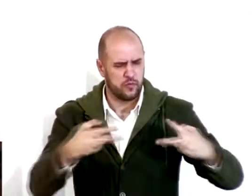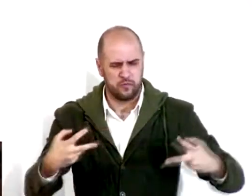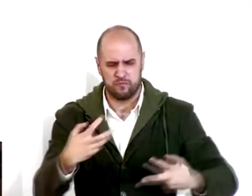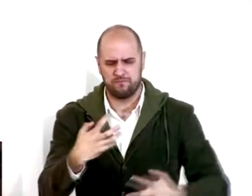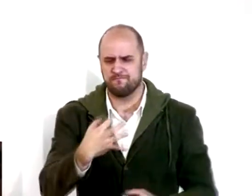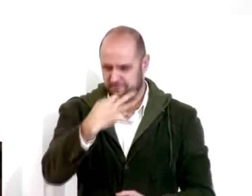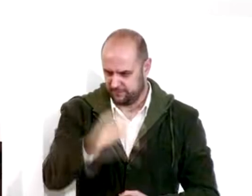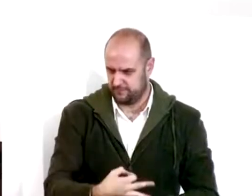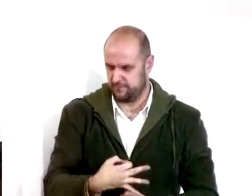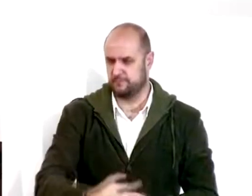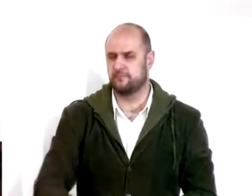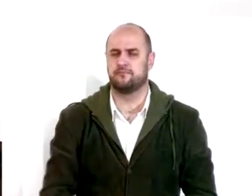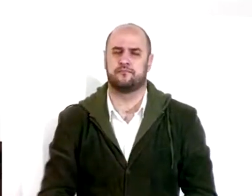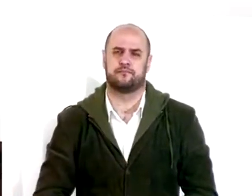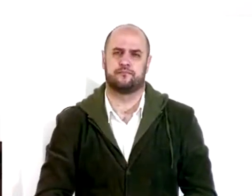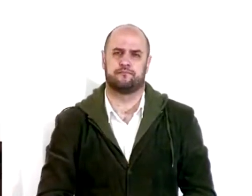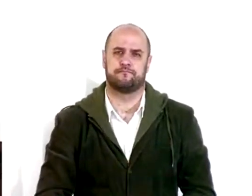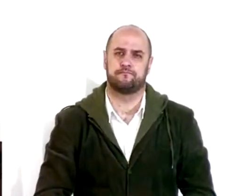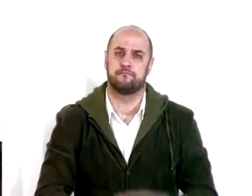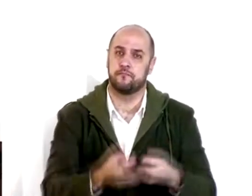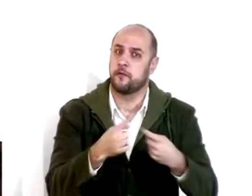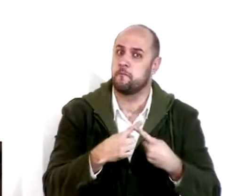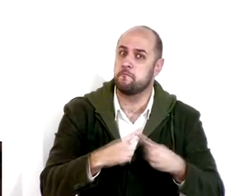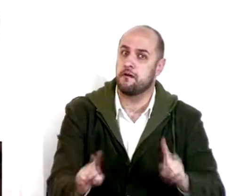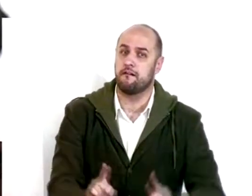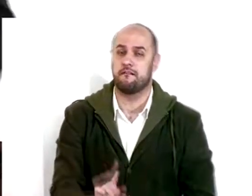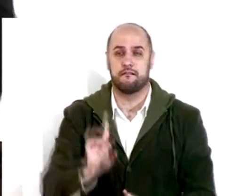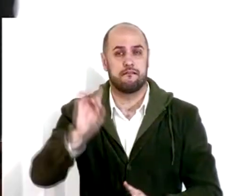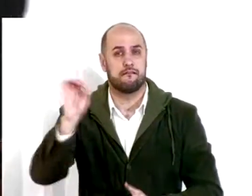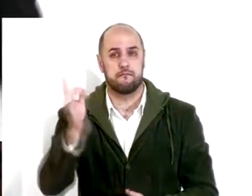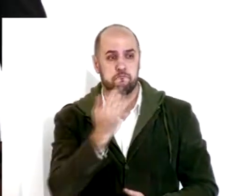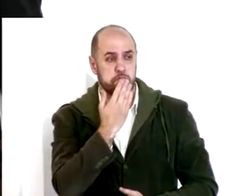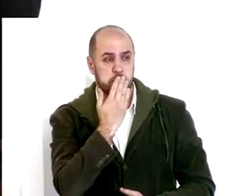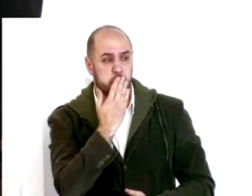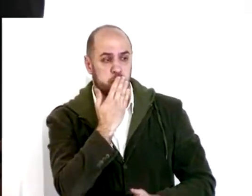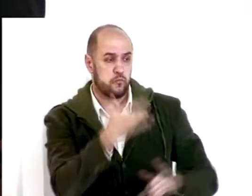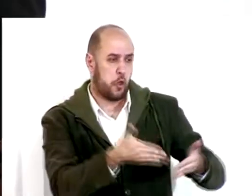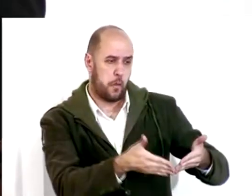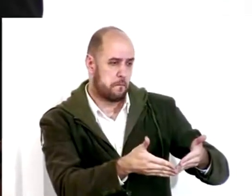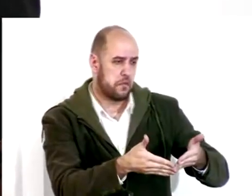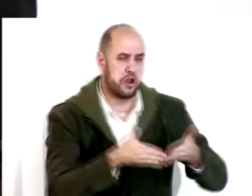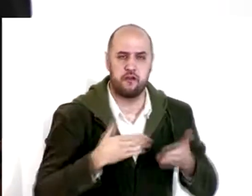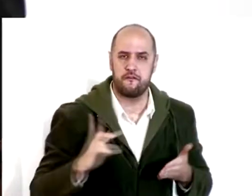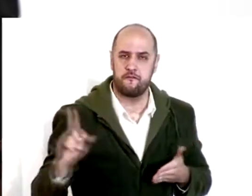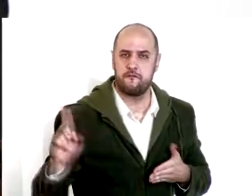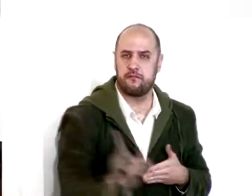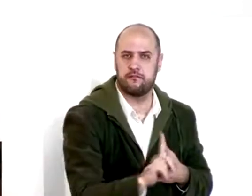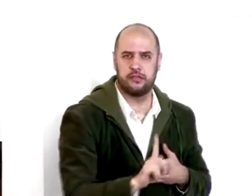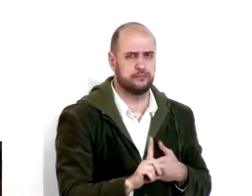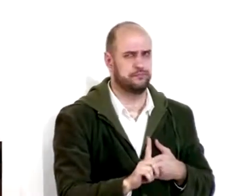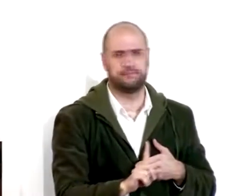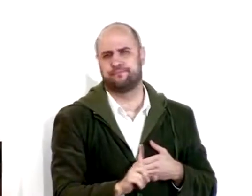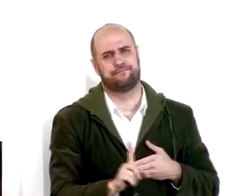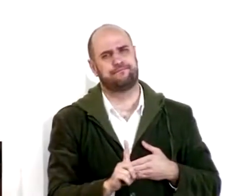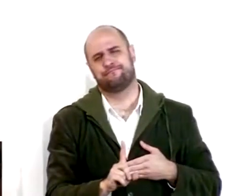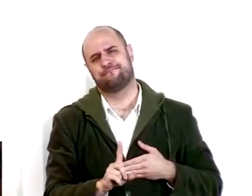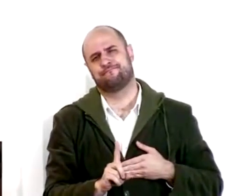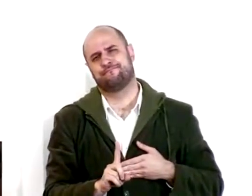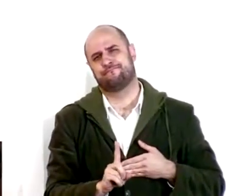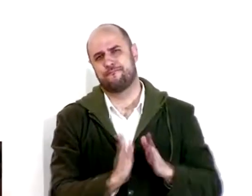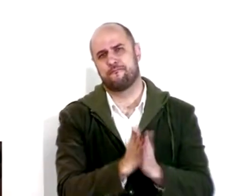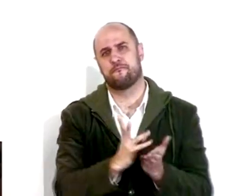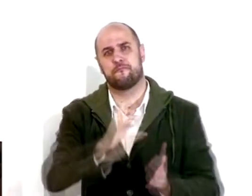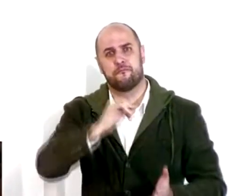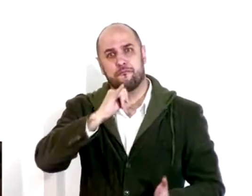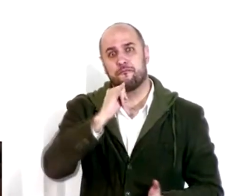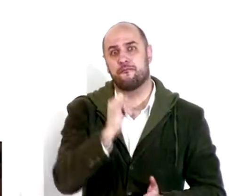correto. Mas Deus não pede autorização ou licença para entrar no tribunal. O texto